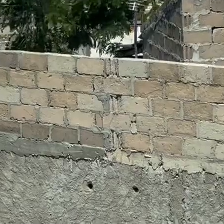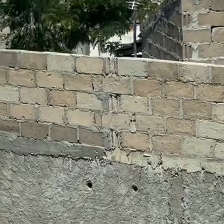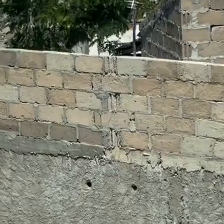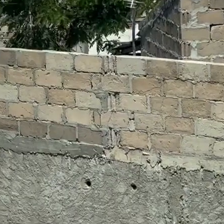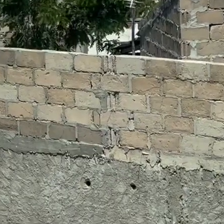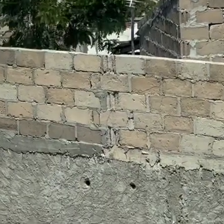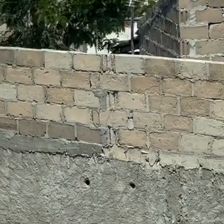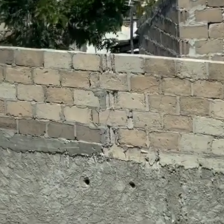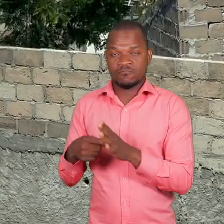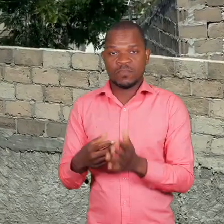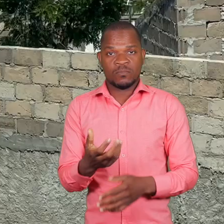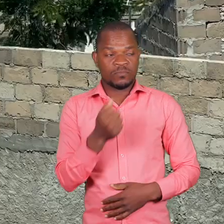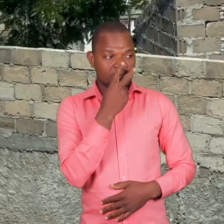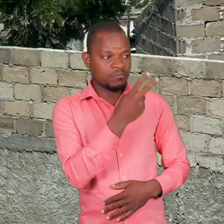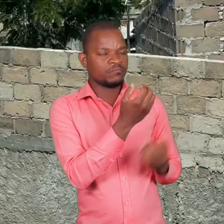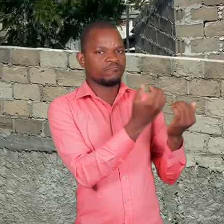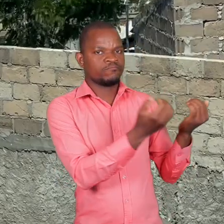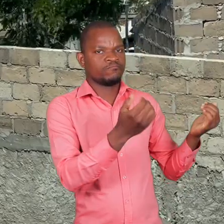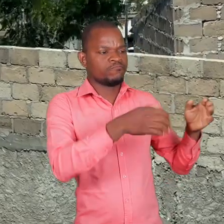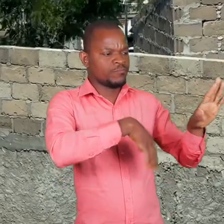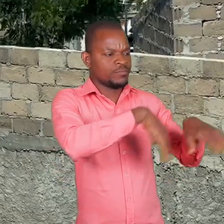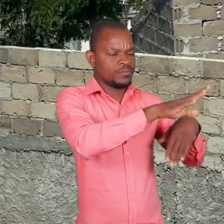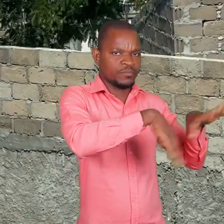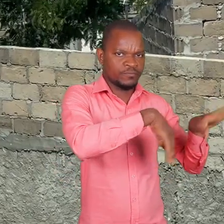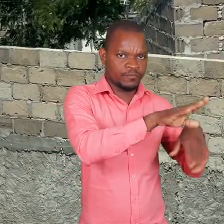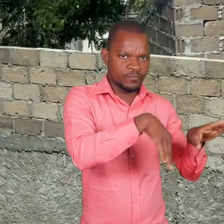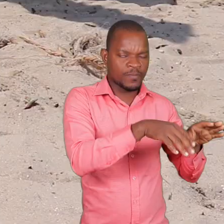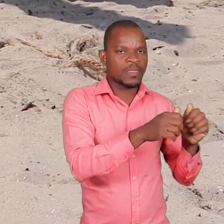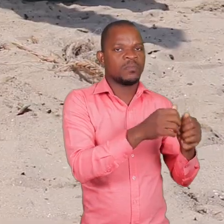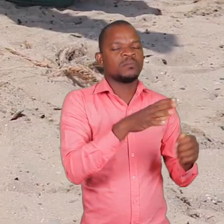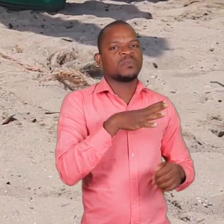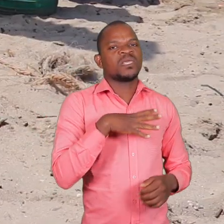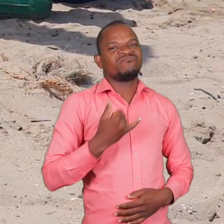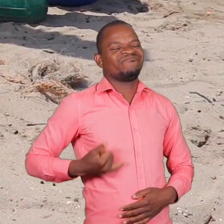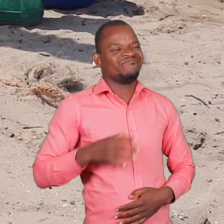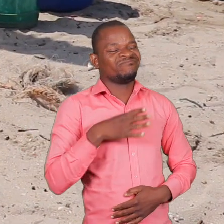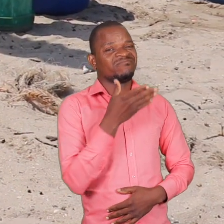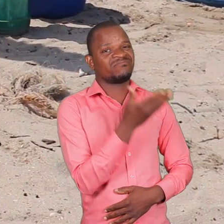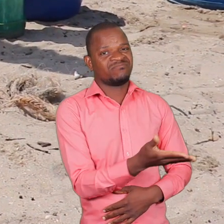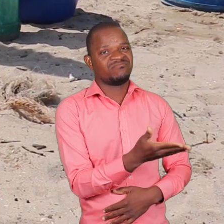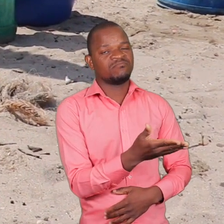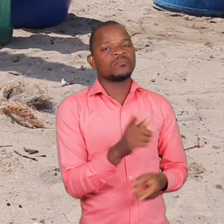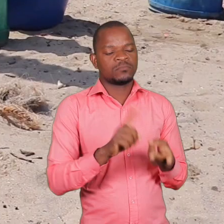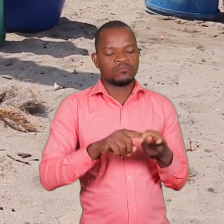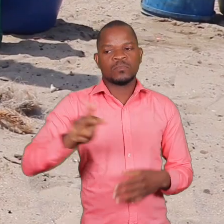É possível ver crianças a jogar a bola por cima das fezes já secas. Algumas mulheres